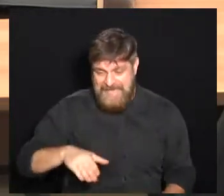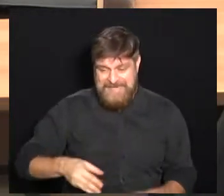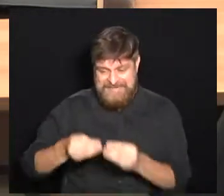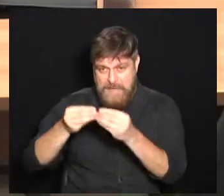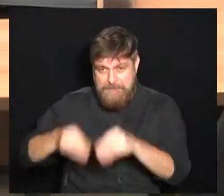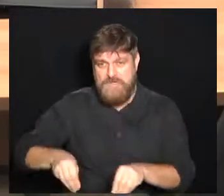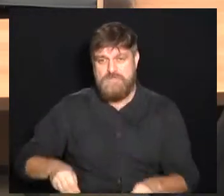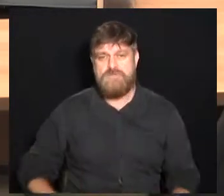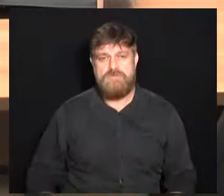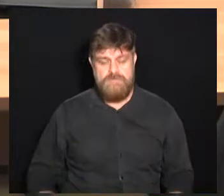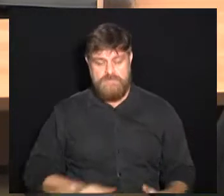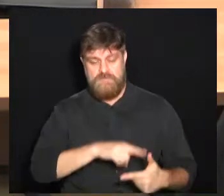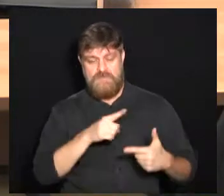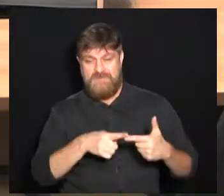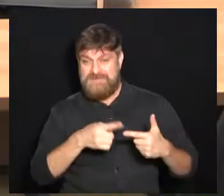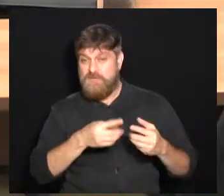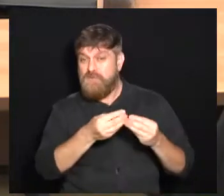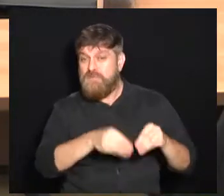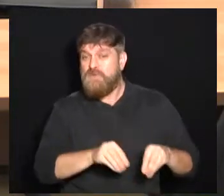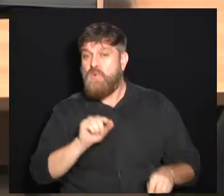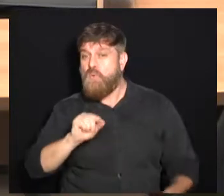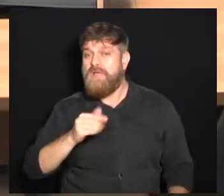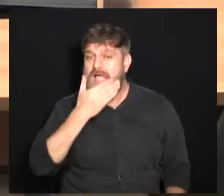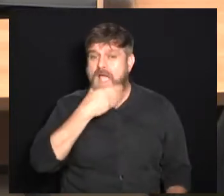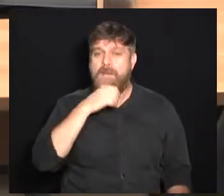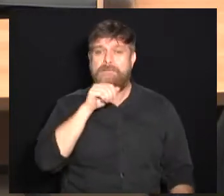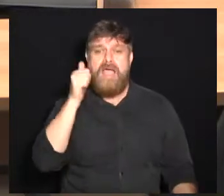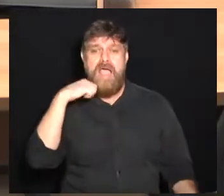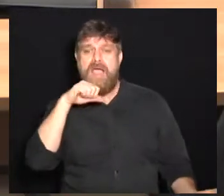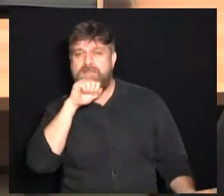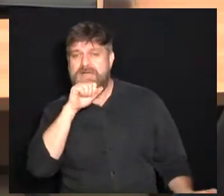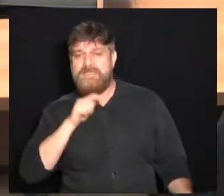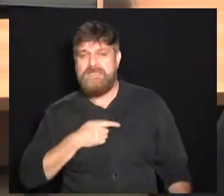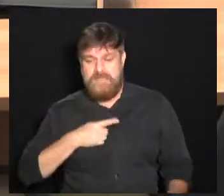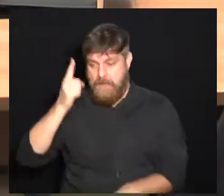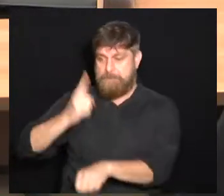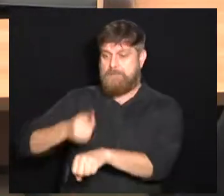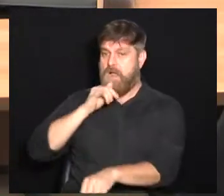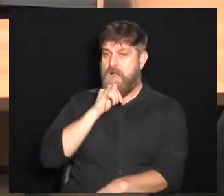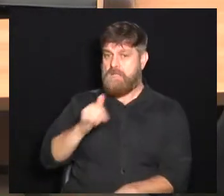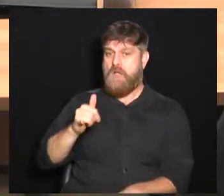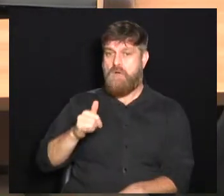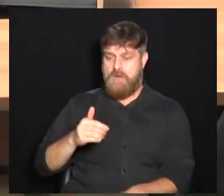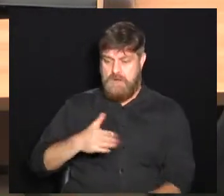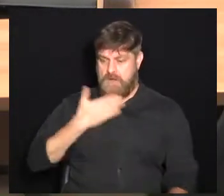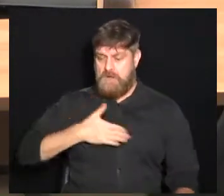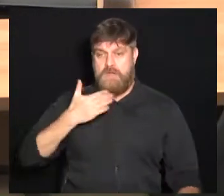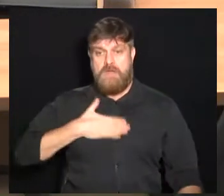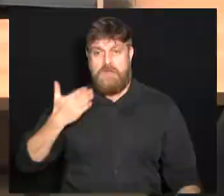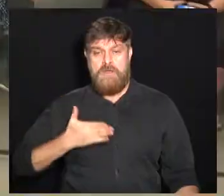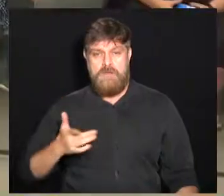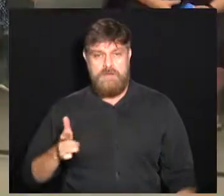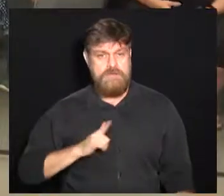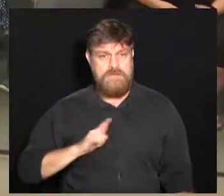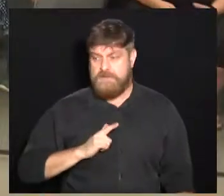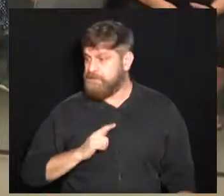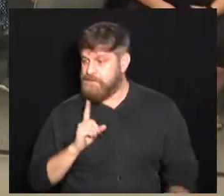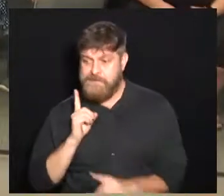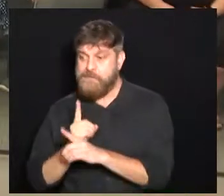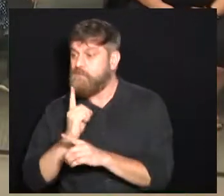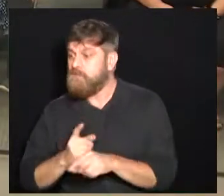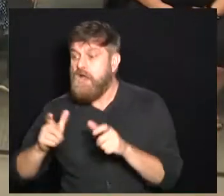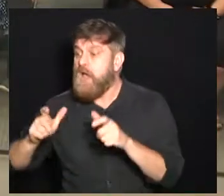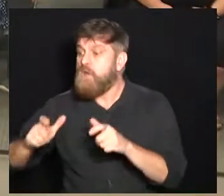O segundo maior prejuízo são com os pais, que são avisados assim repentinamente e têm que achar um